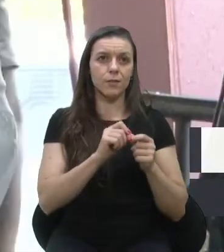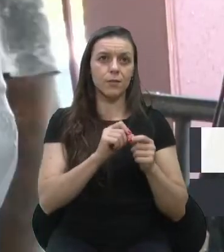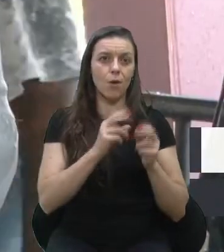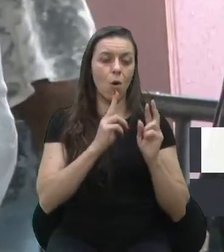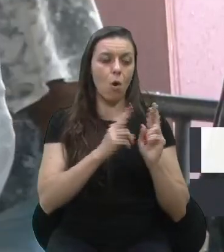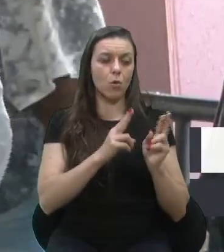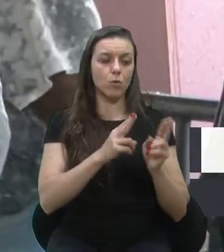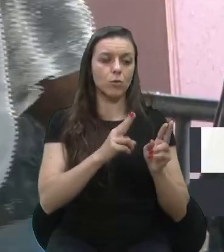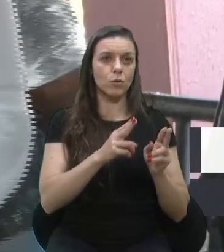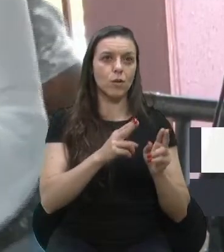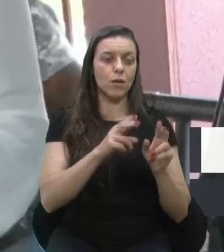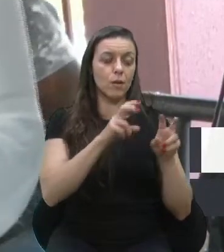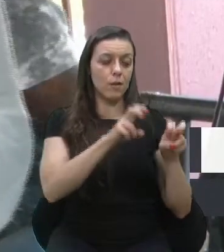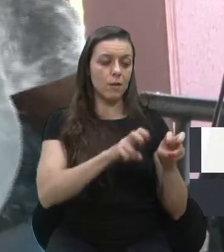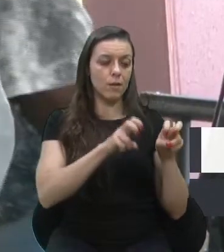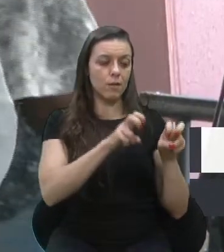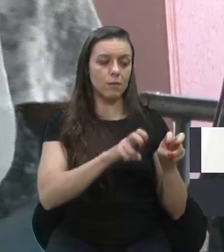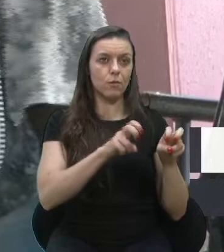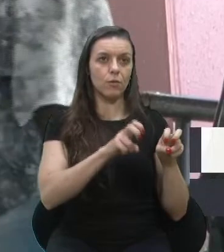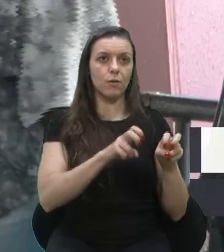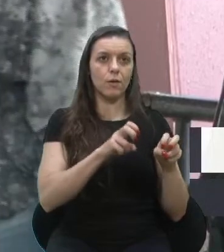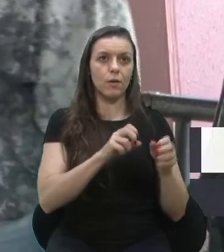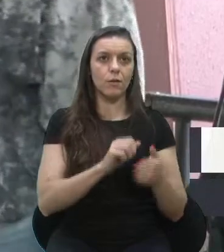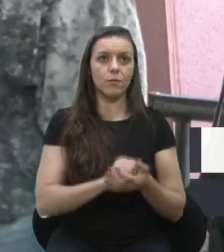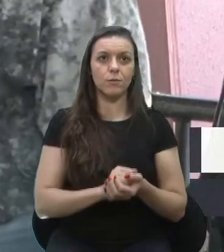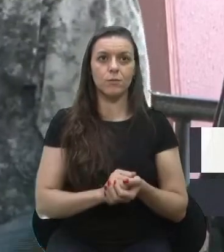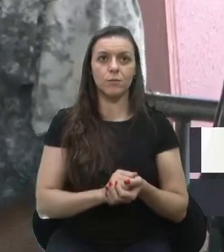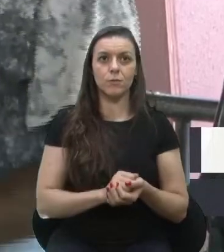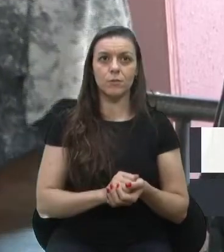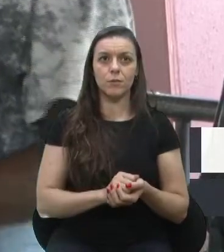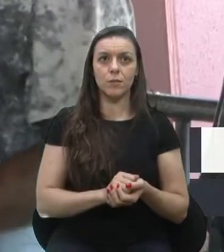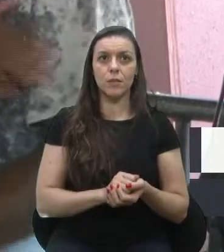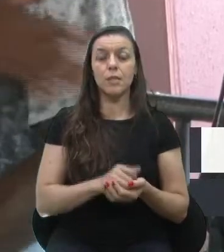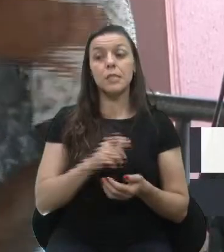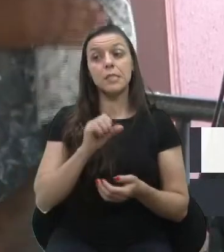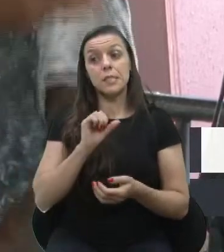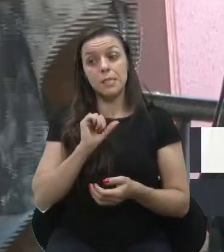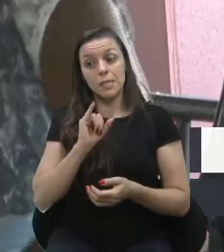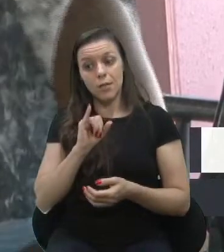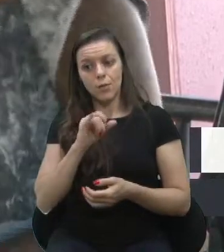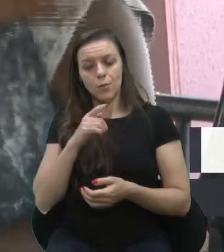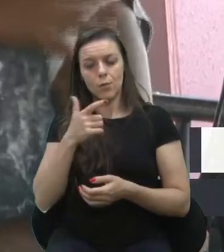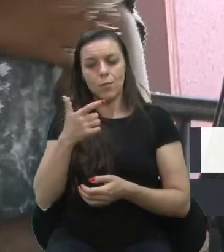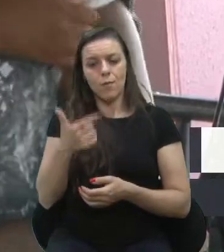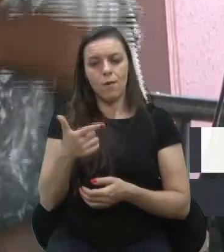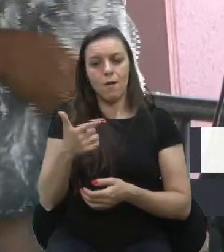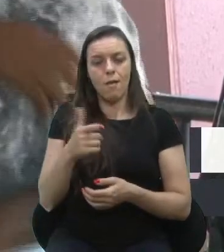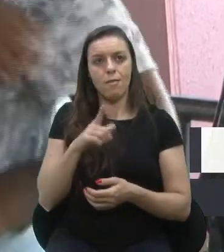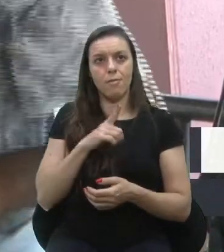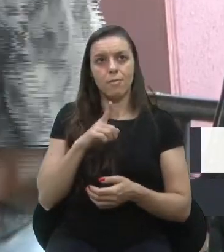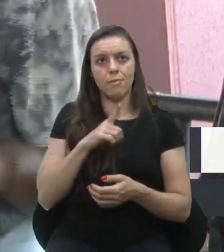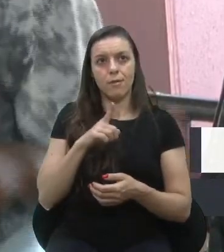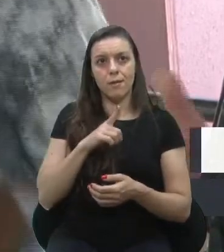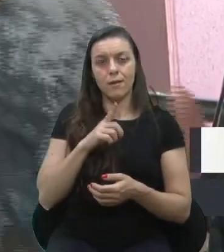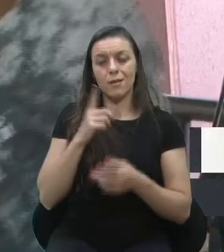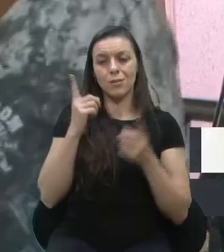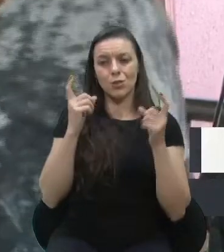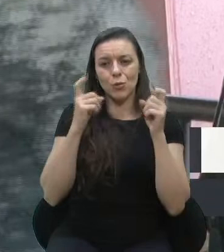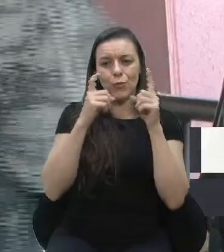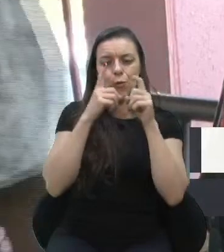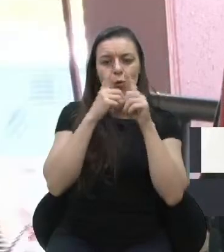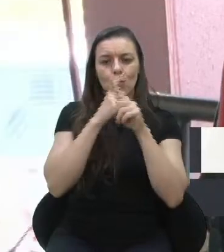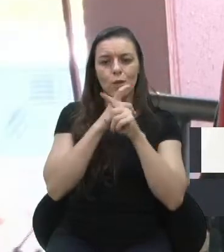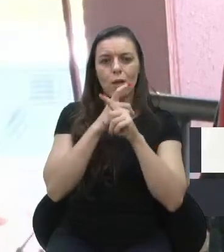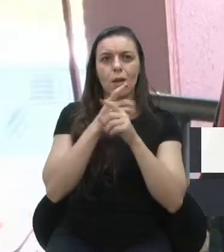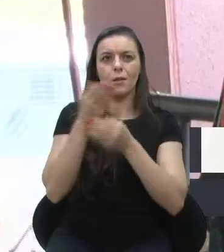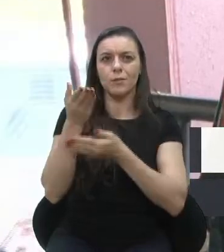permanecido ali na zona rural por muito tempo casa ou se o prefeito tenha dificuldades em algumas